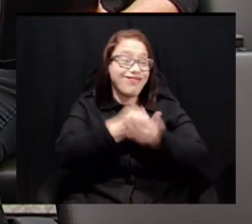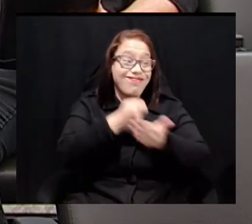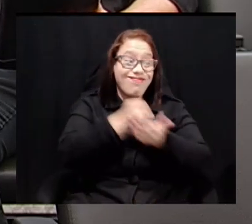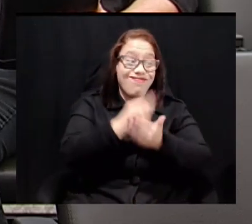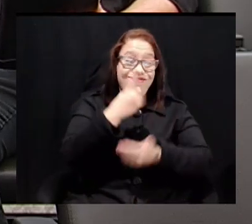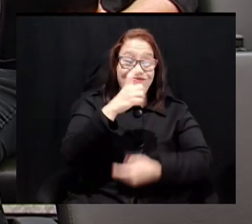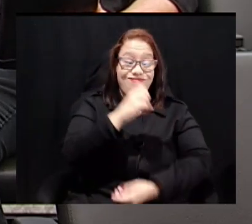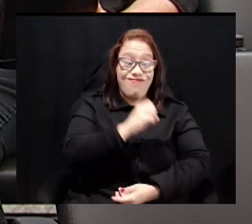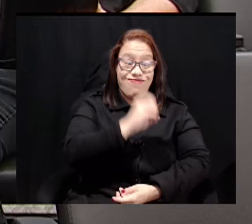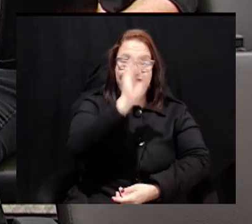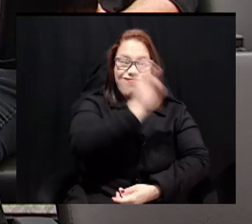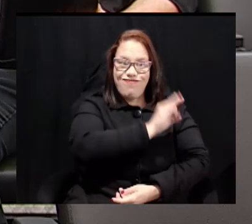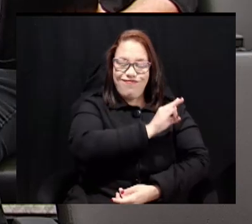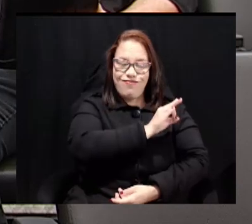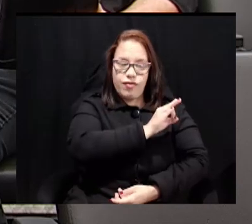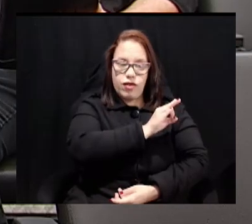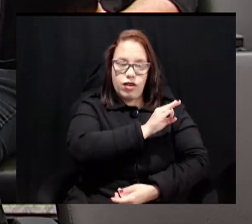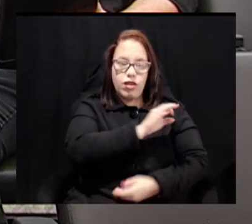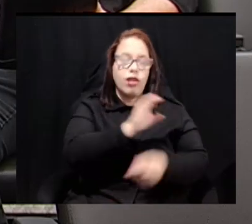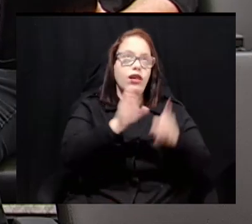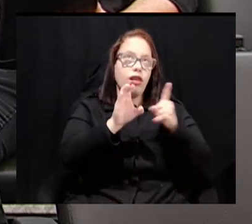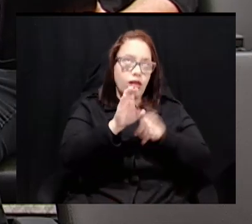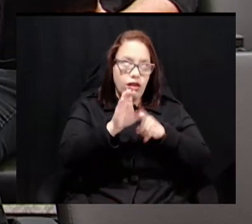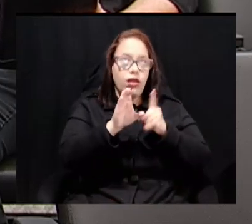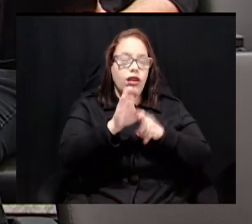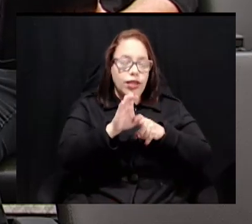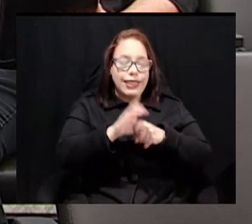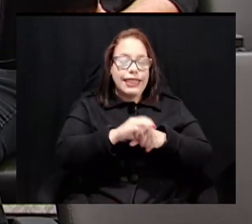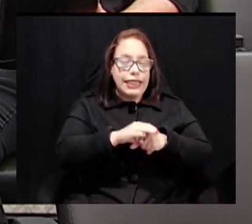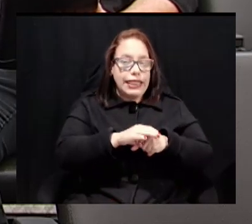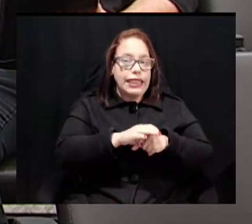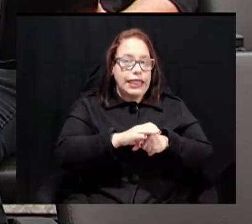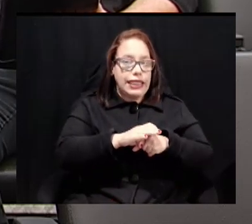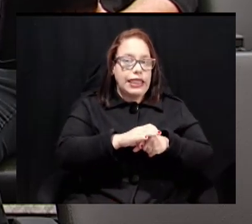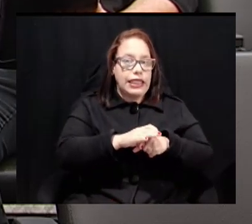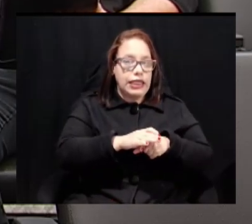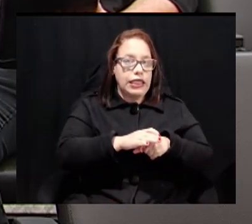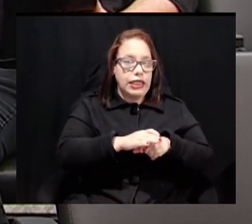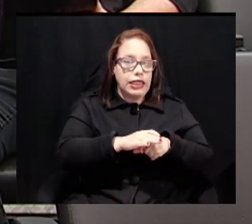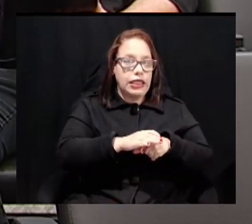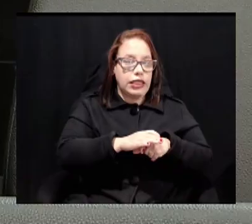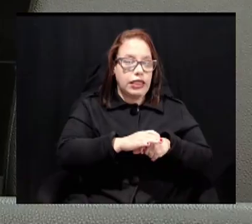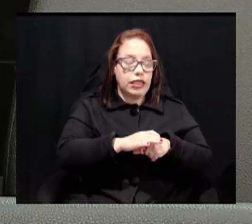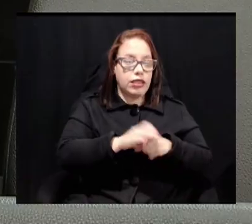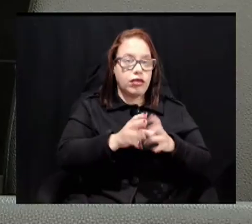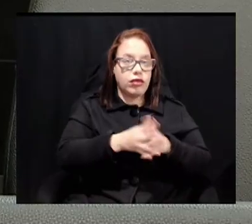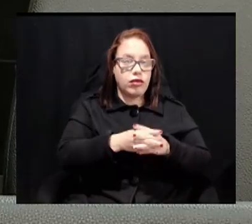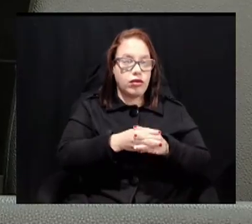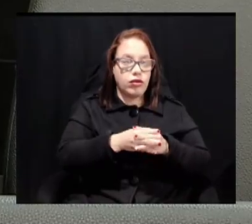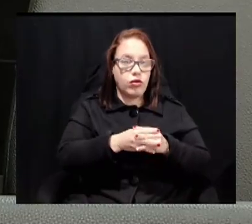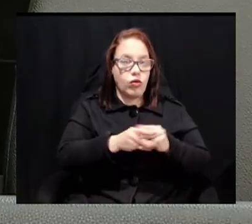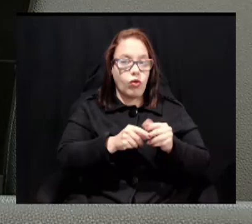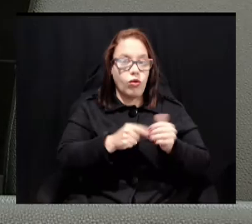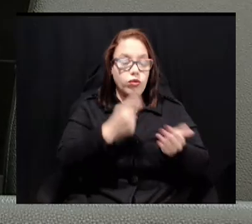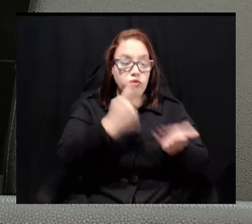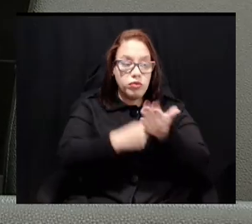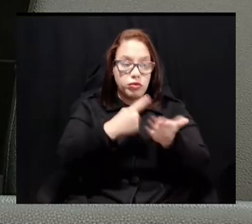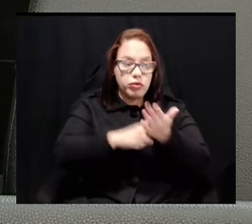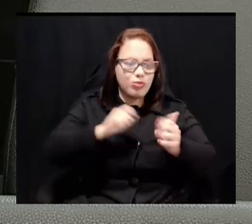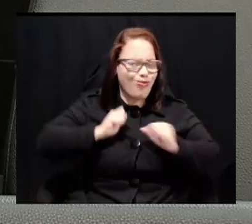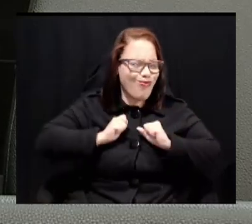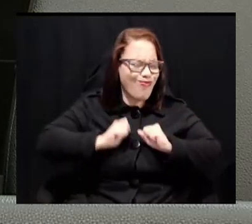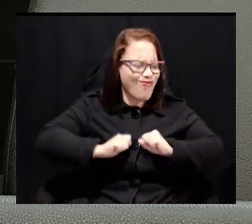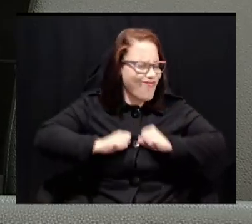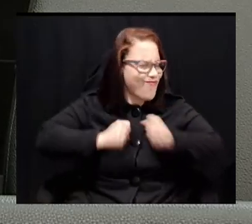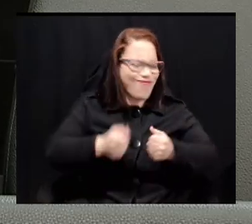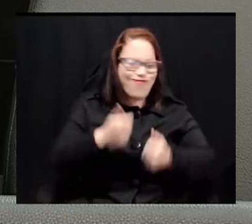seu tempo. E depende do nível que tem de dependência, que é o nível de comprometimento, elas acabam não tendo um